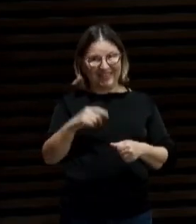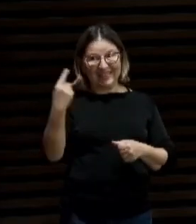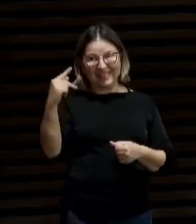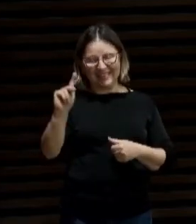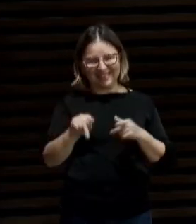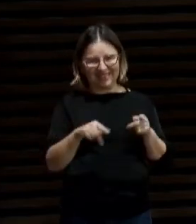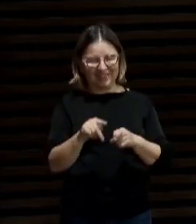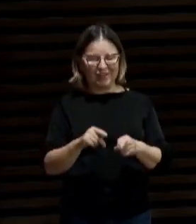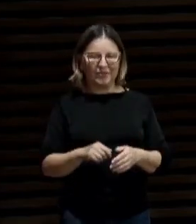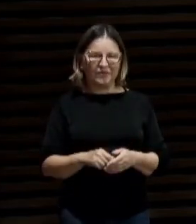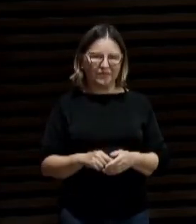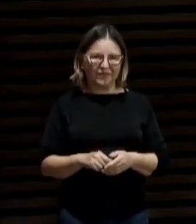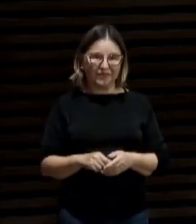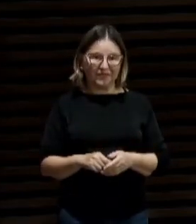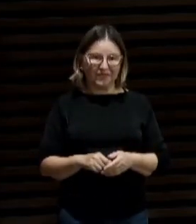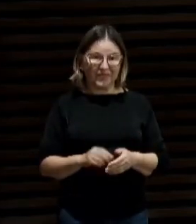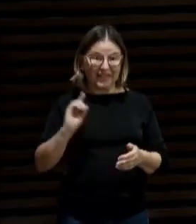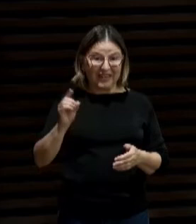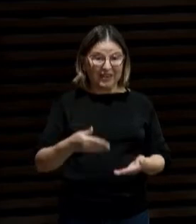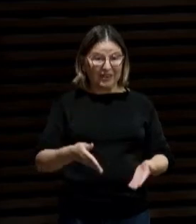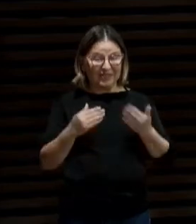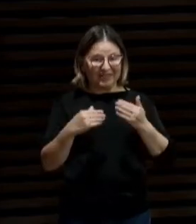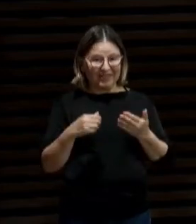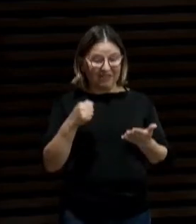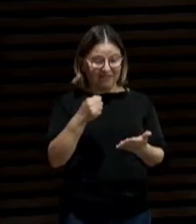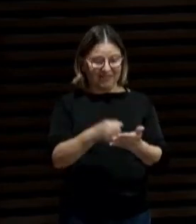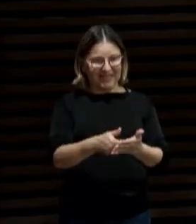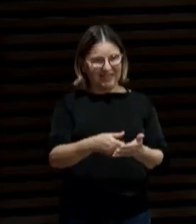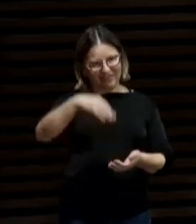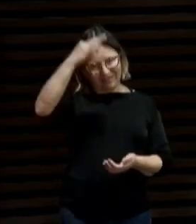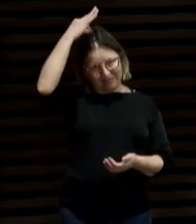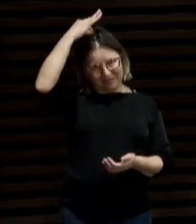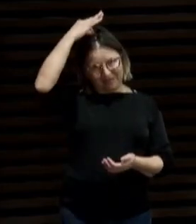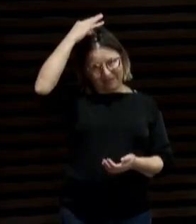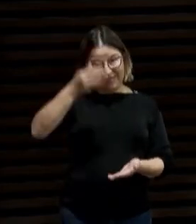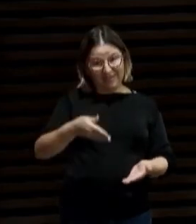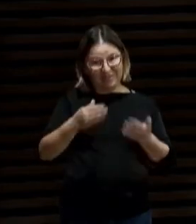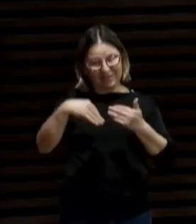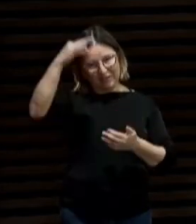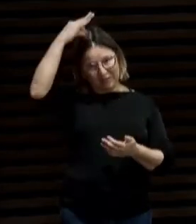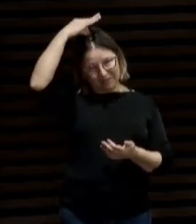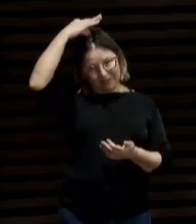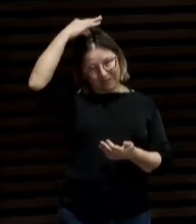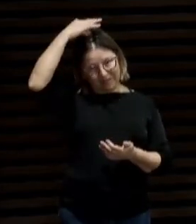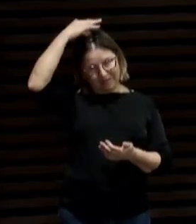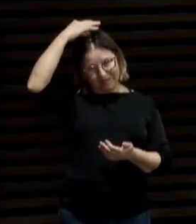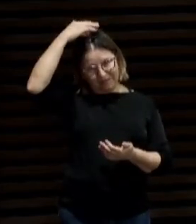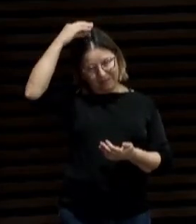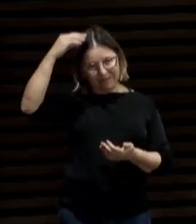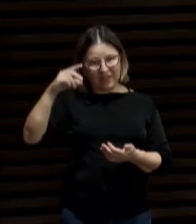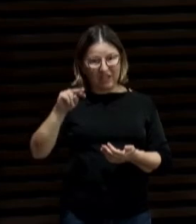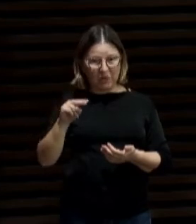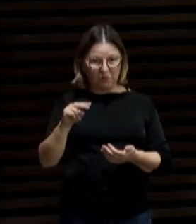Deus. E Ele nos outorgou o penhor do Espírito. Ele nos deu o Espírito como um sinal de negócio. Sabe quando você vai fazer